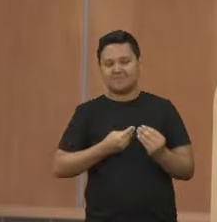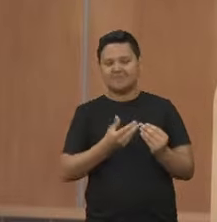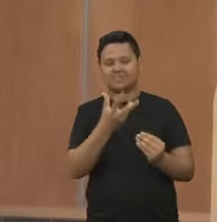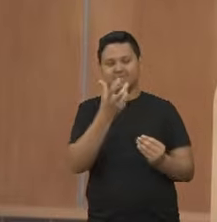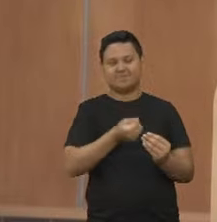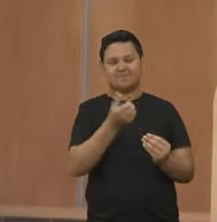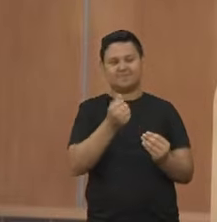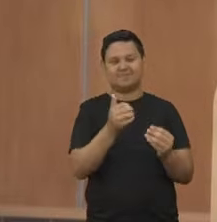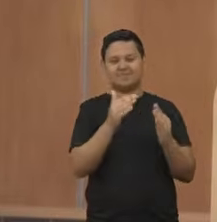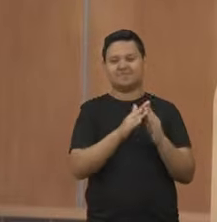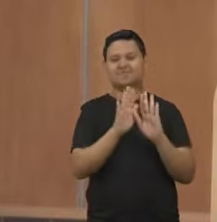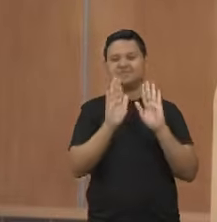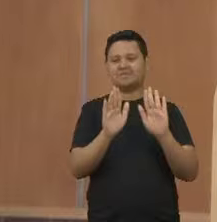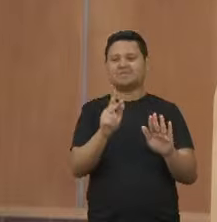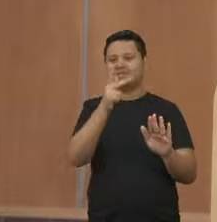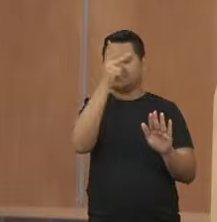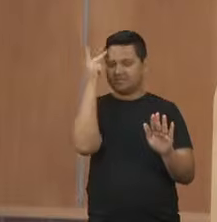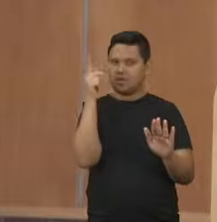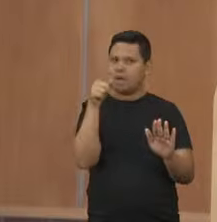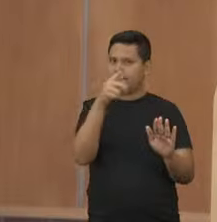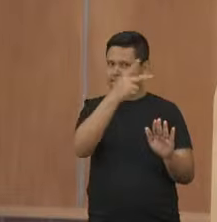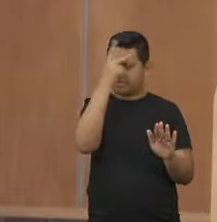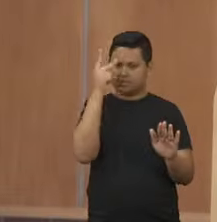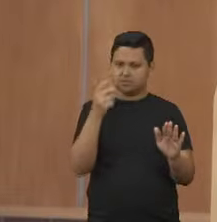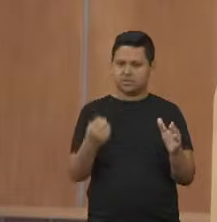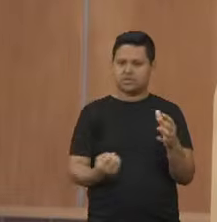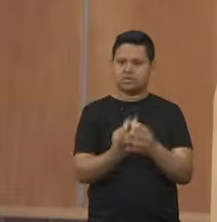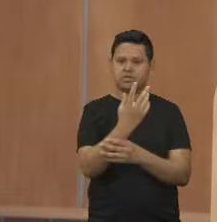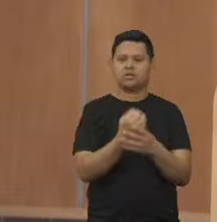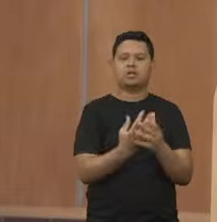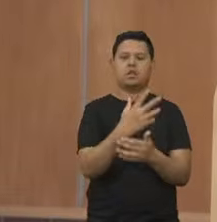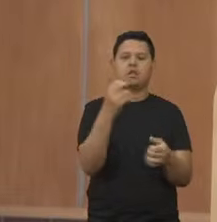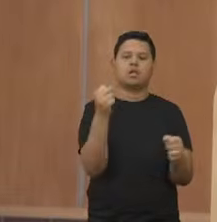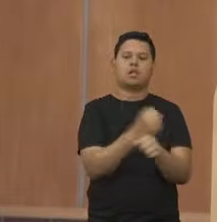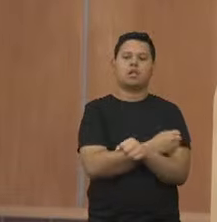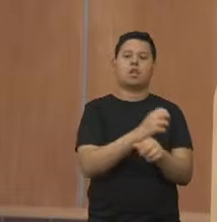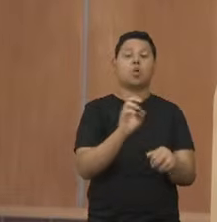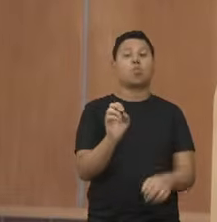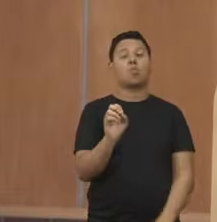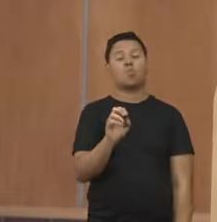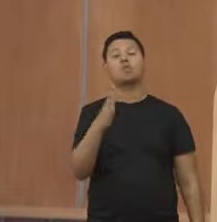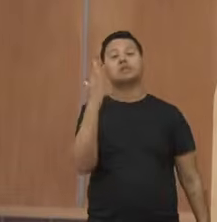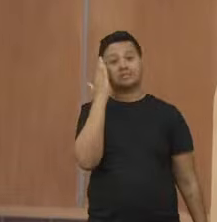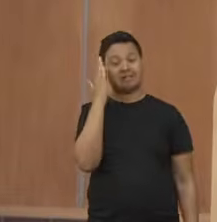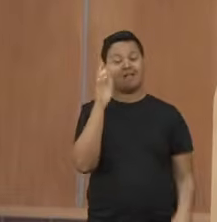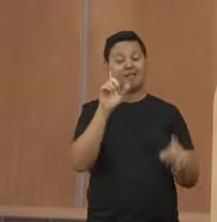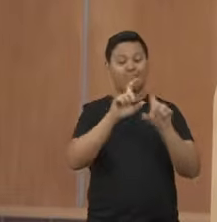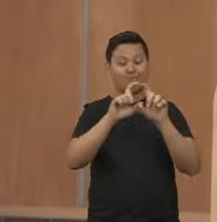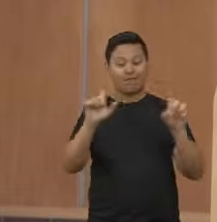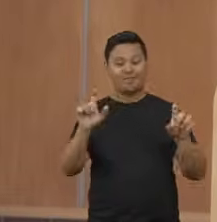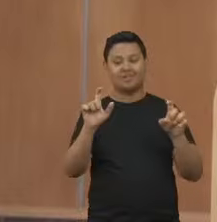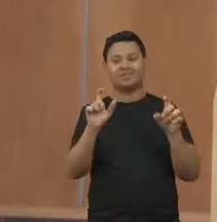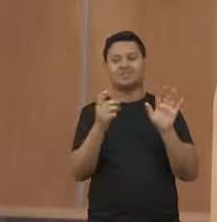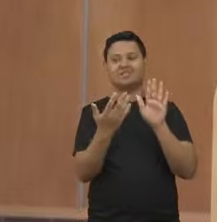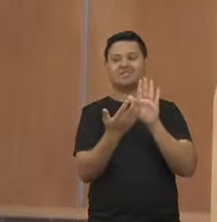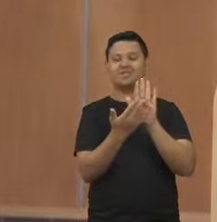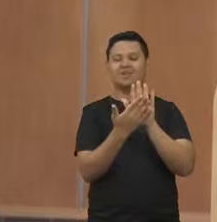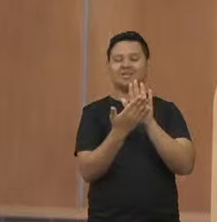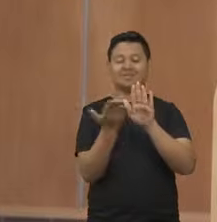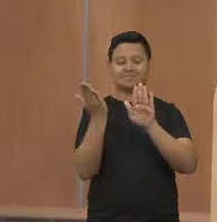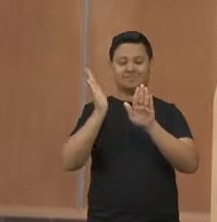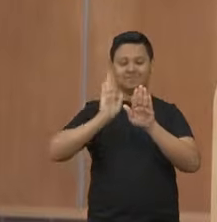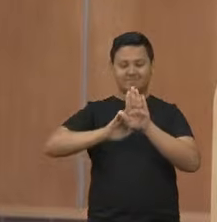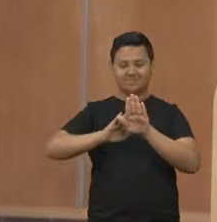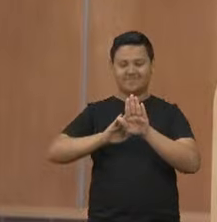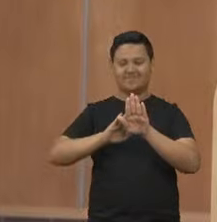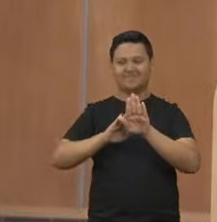Então quem faz inscrição na Casa Popular já sabe, ou minha casa ou minha vida. Mas